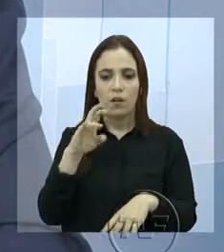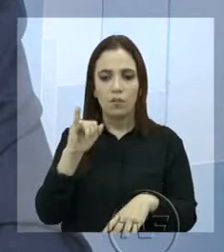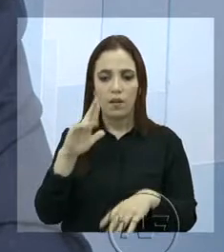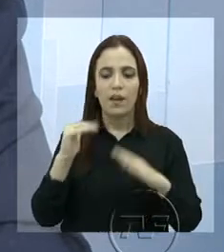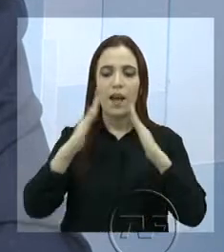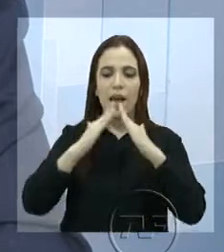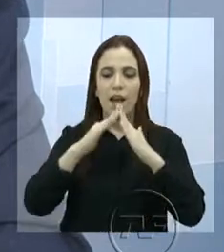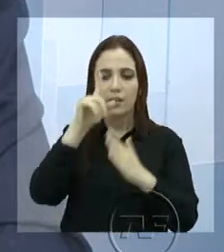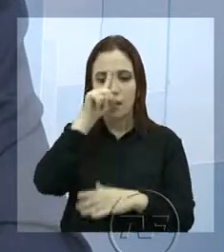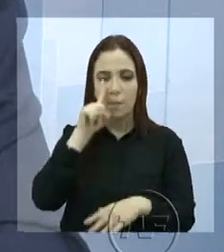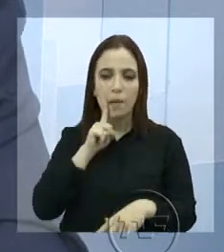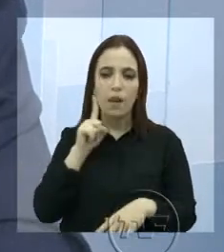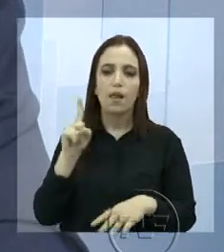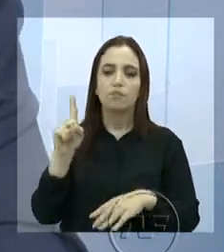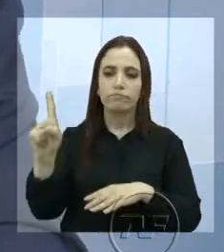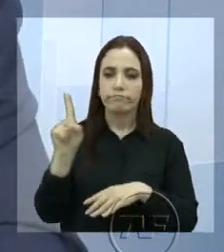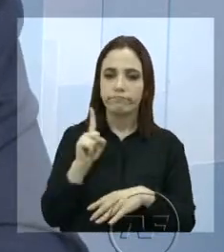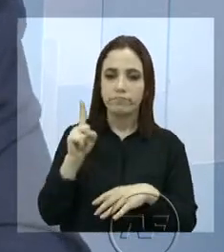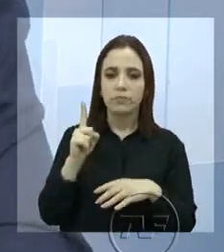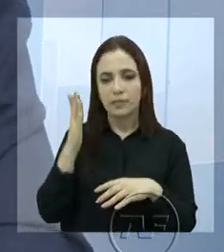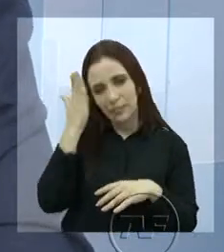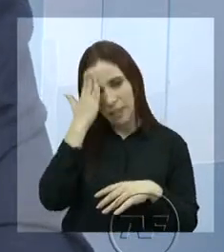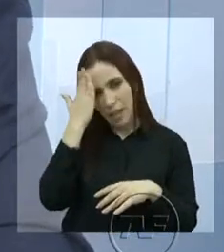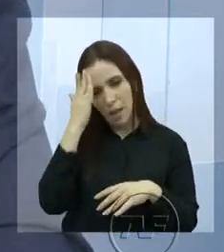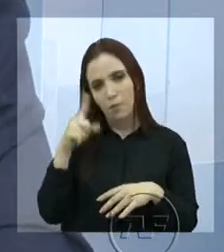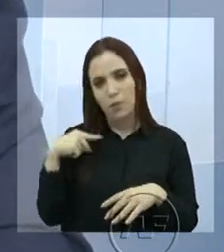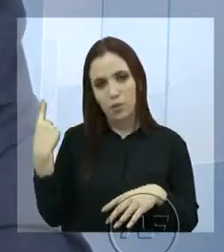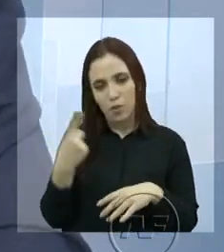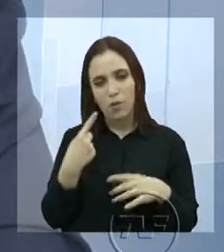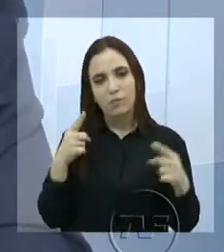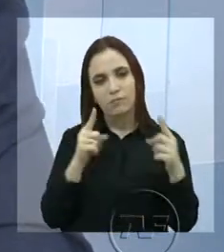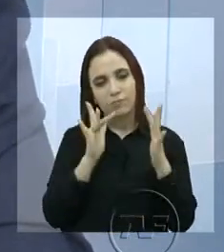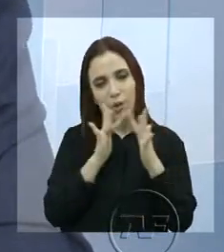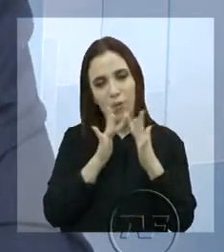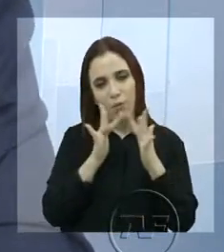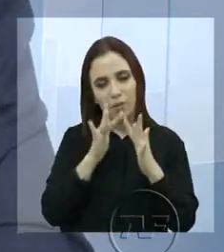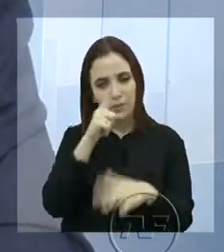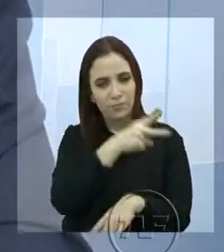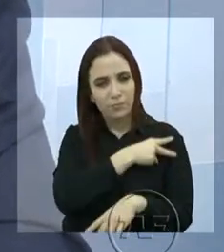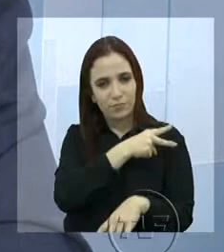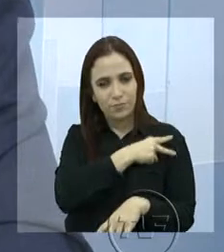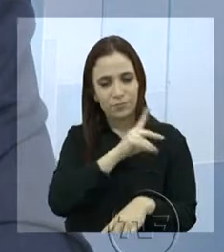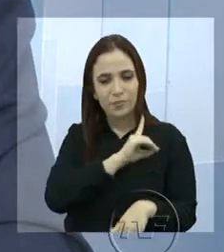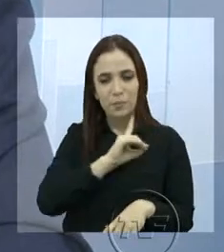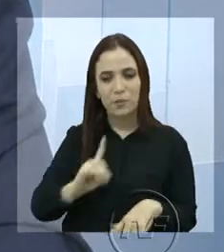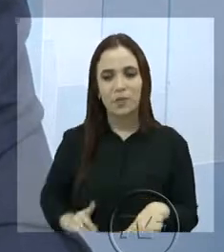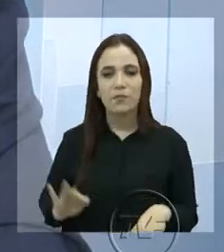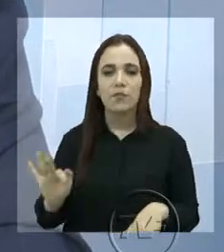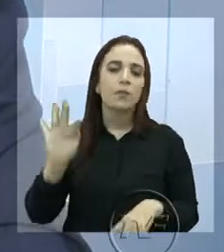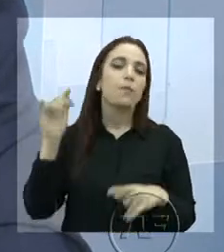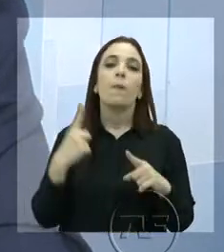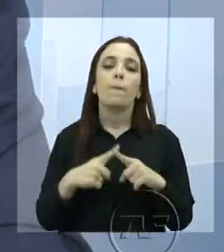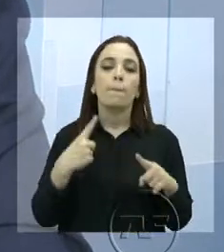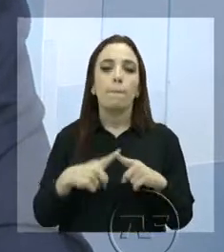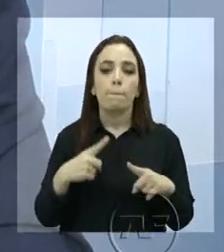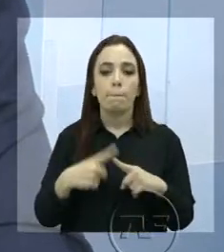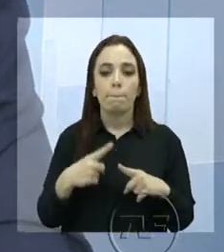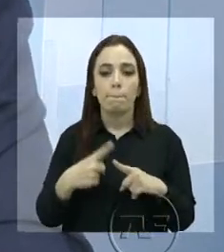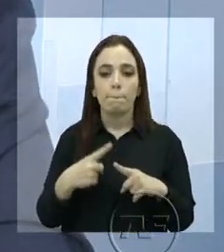nos procuraram, sabendo da nossa relação com o deputado federal Capitão Wagner, porque havia